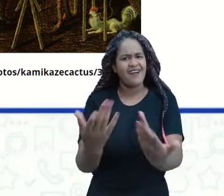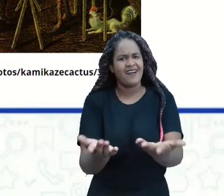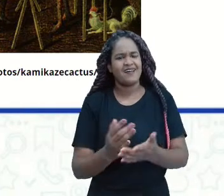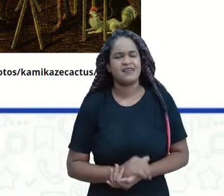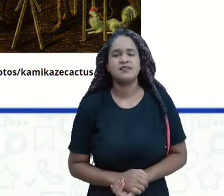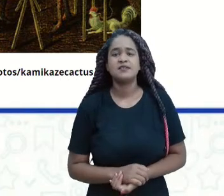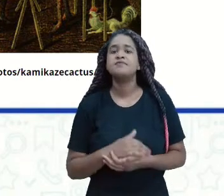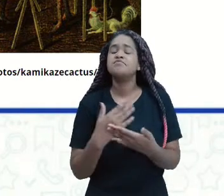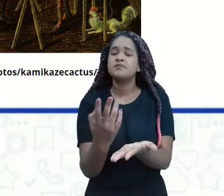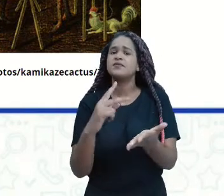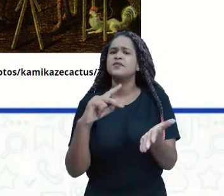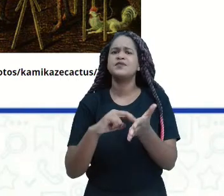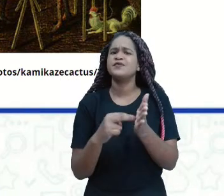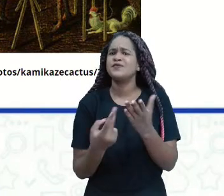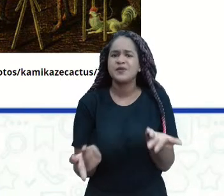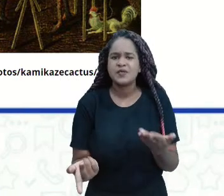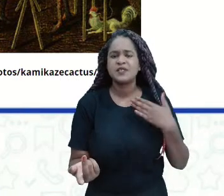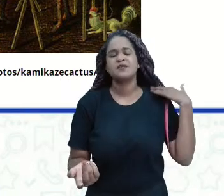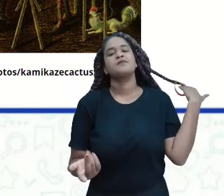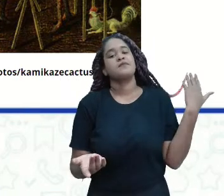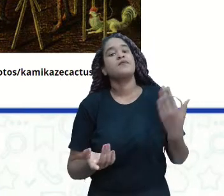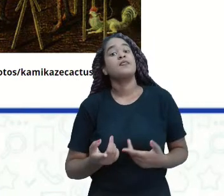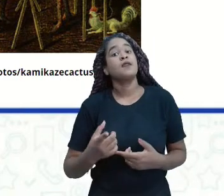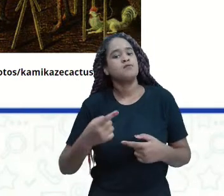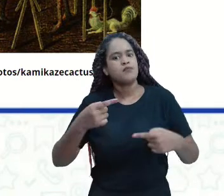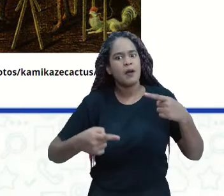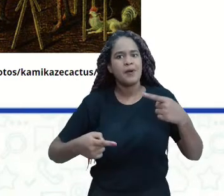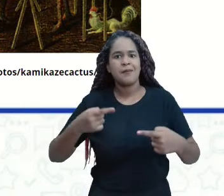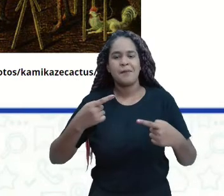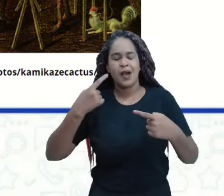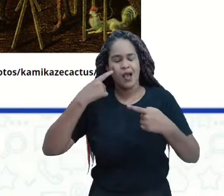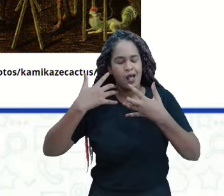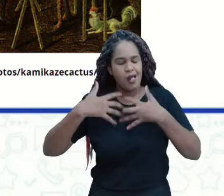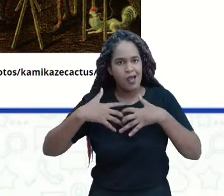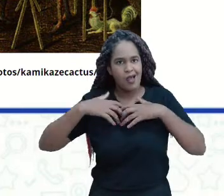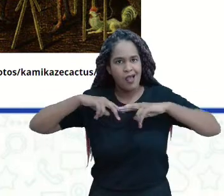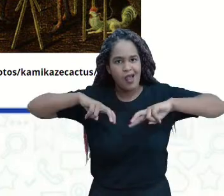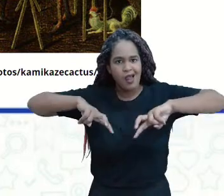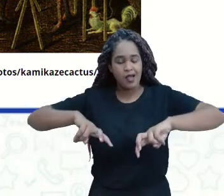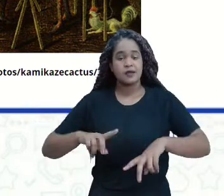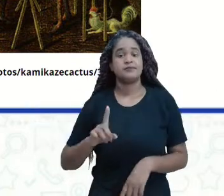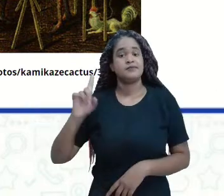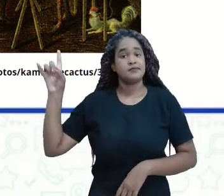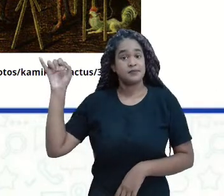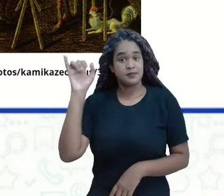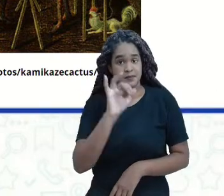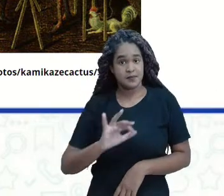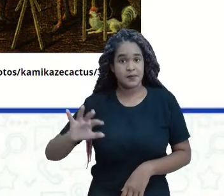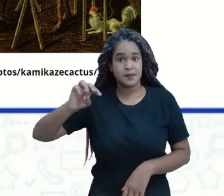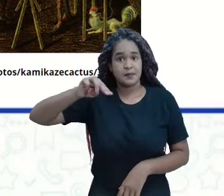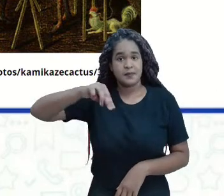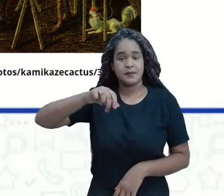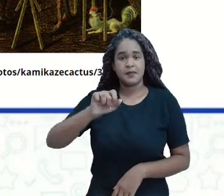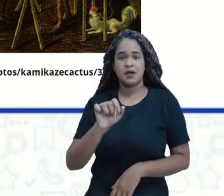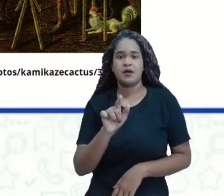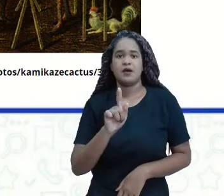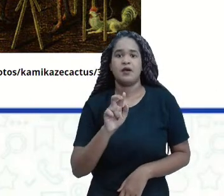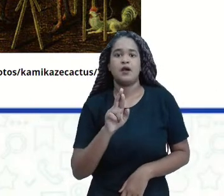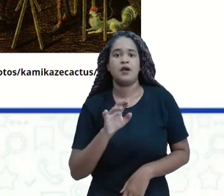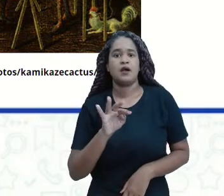vai trazer, invocar muitas questões. Essa obra do Magritte é, como eu disse, uma das obras